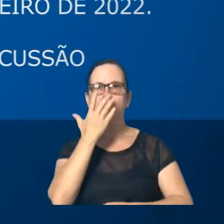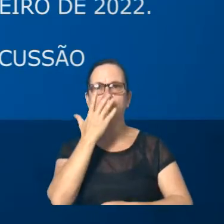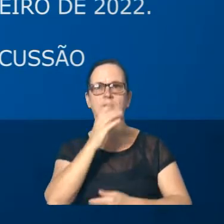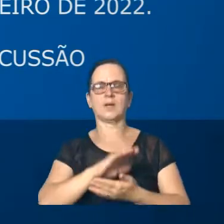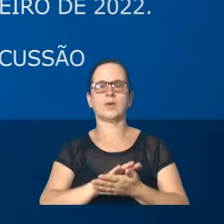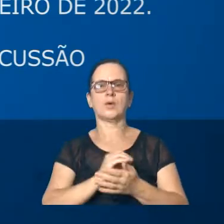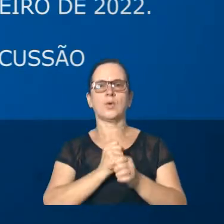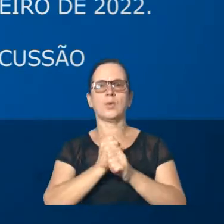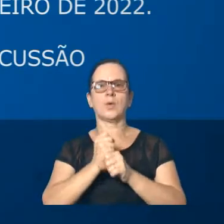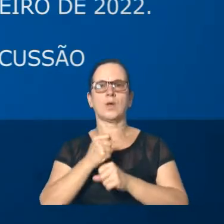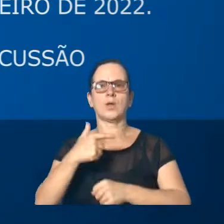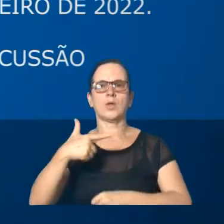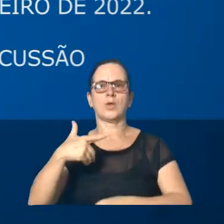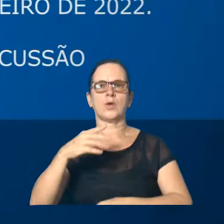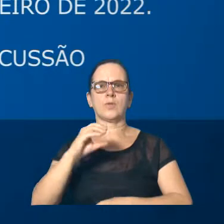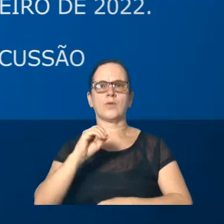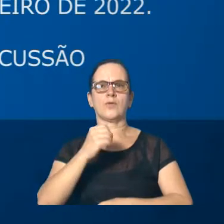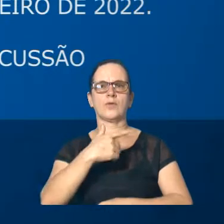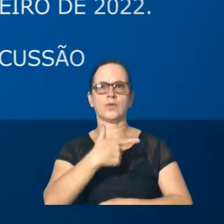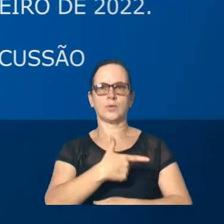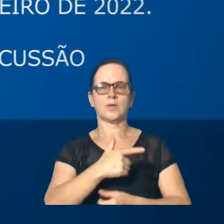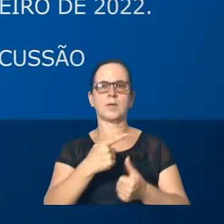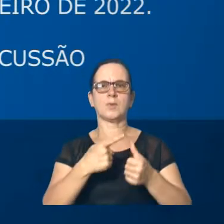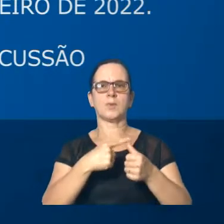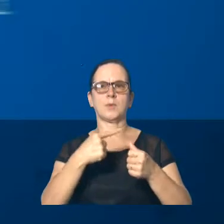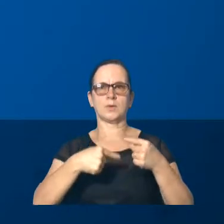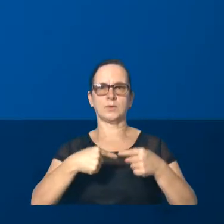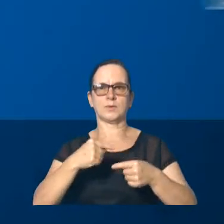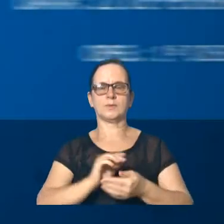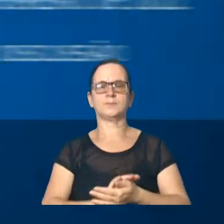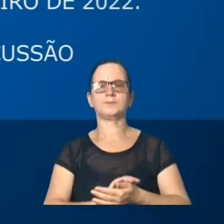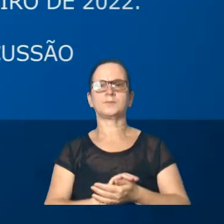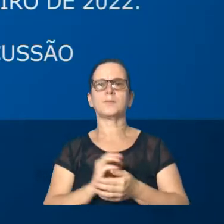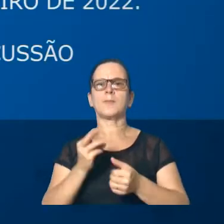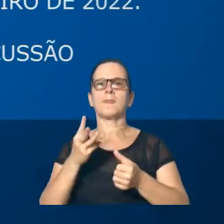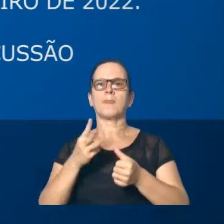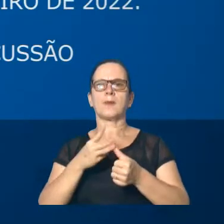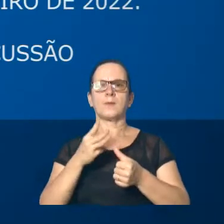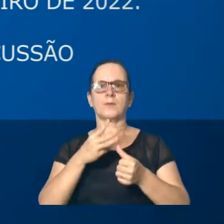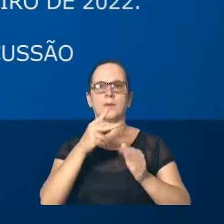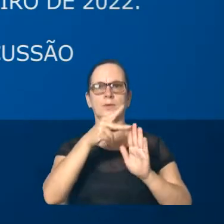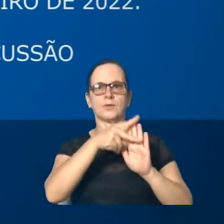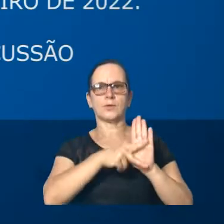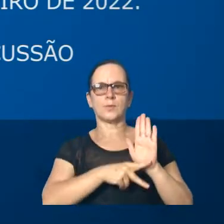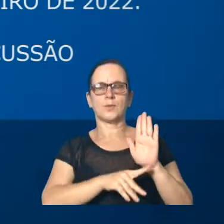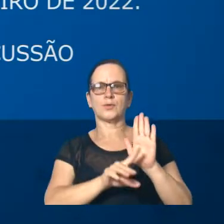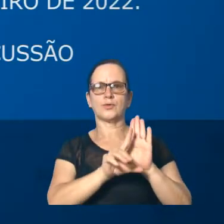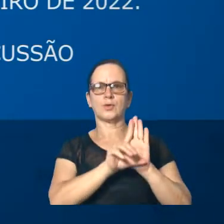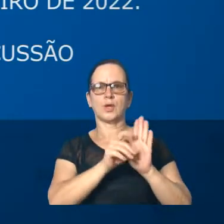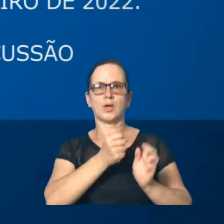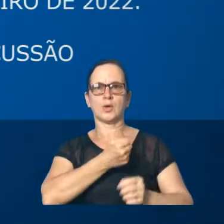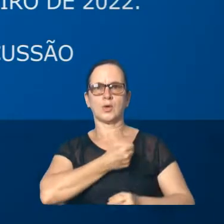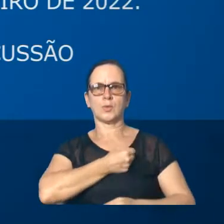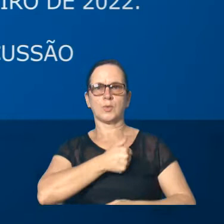fevereiro de 2022 e está em primeira discussão. O terceiro item é o projeto de lei de